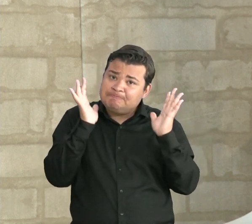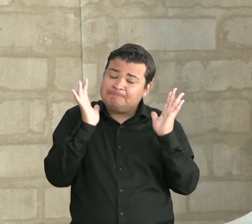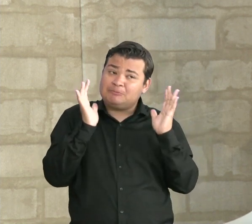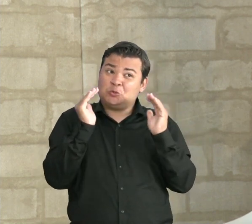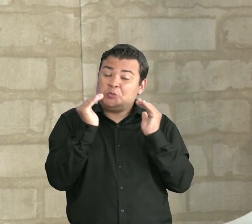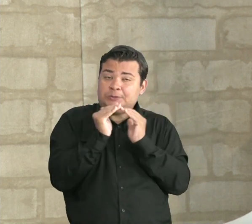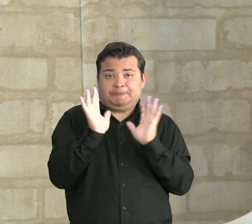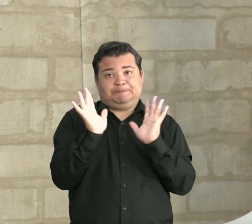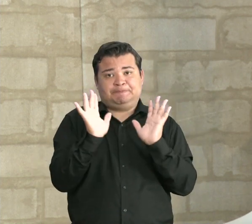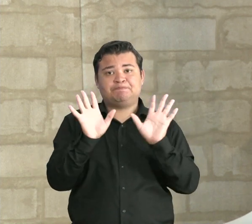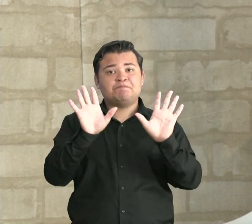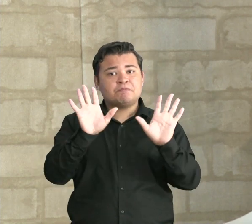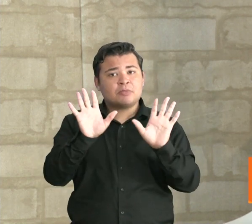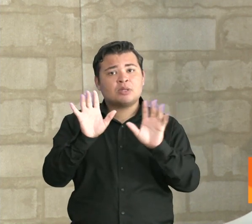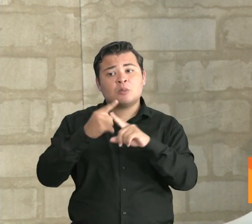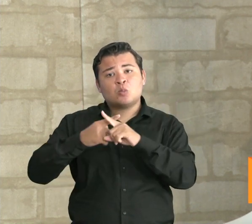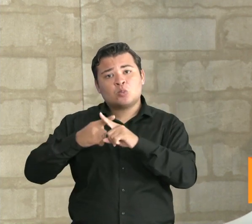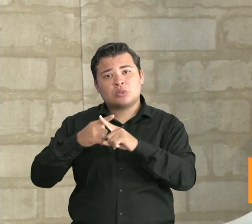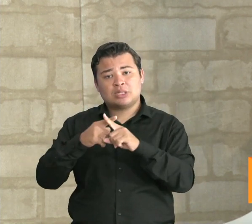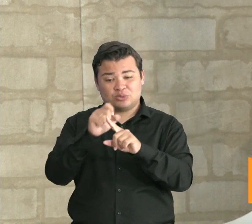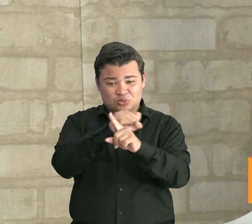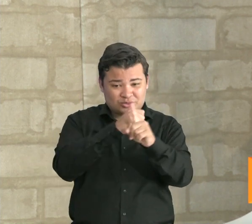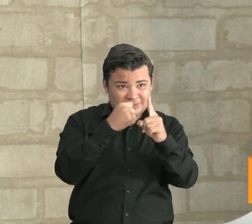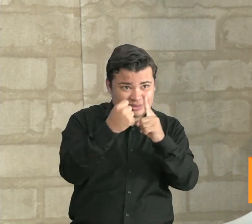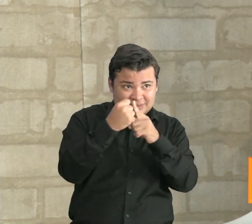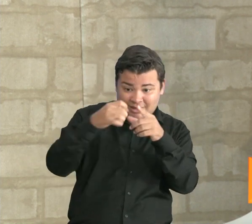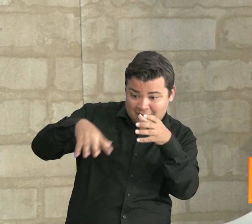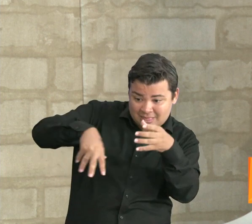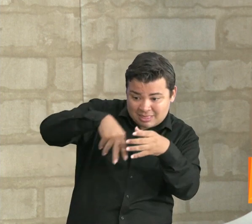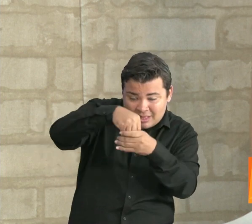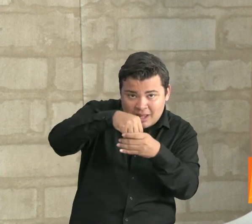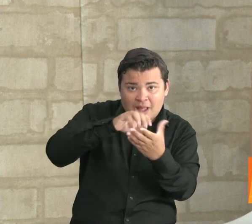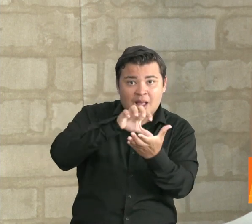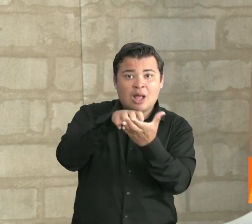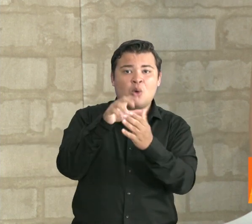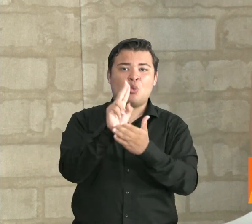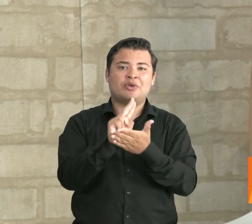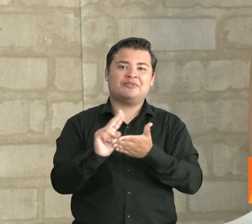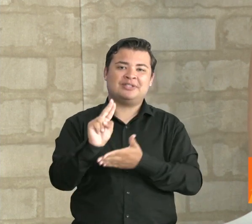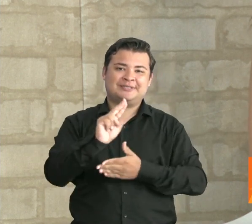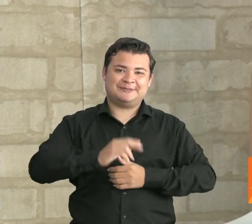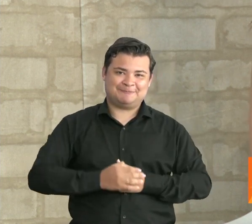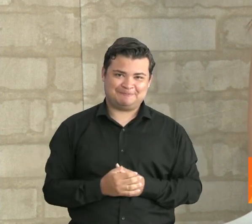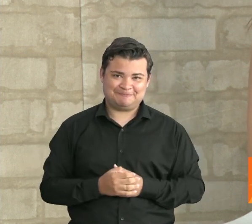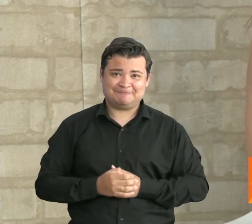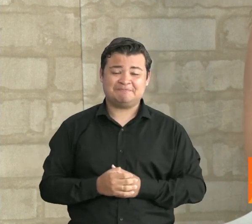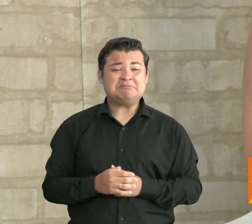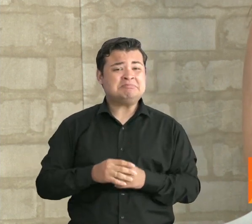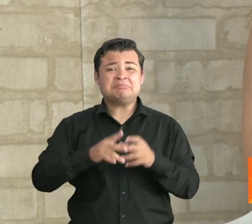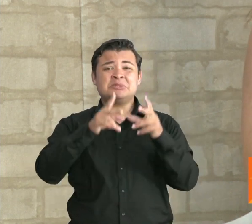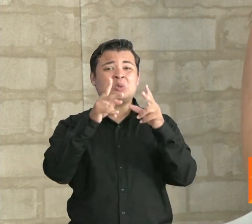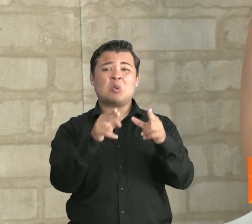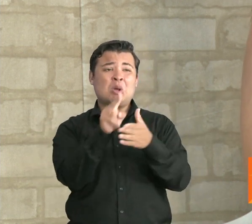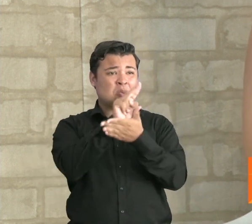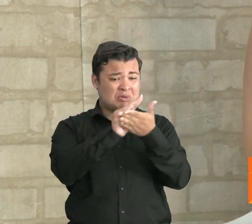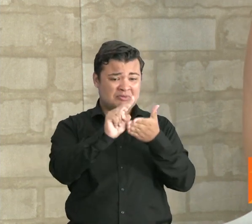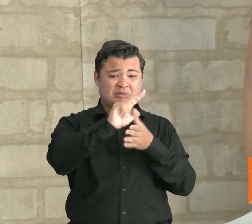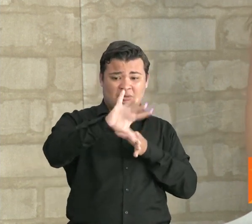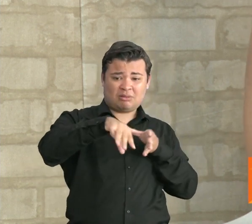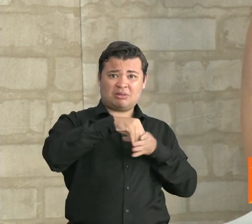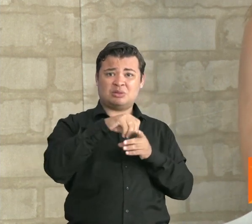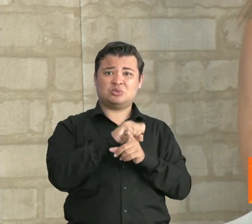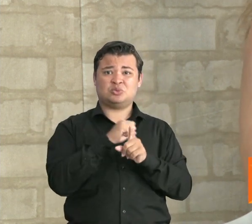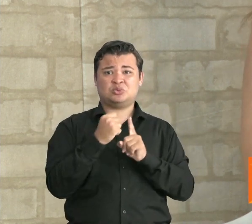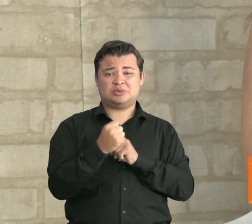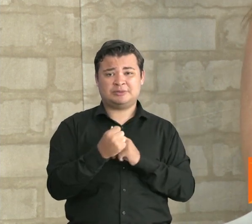universidade faz parte da sociedade, né? Quer dizer assim, nós constituímos a sociedade da mesma forma que a sociedade nos constitui. Então, isso aqui